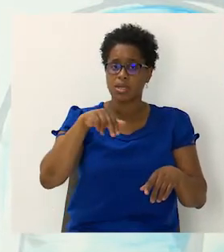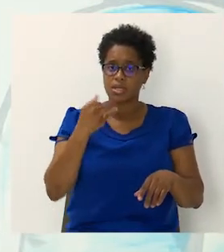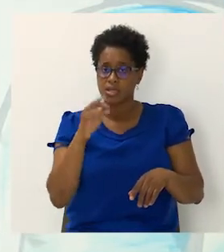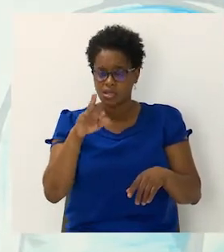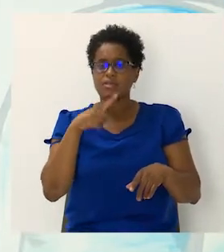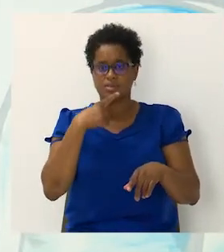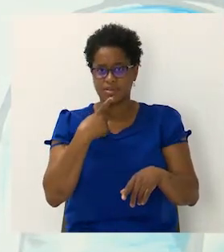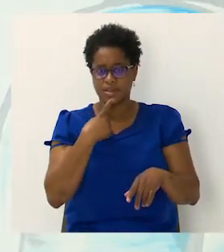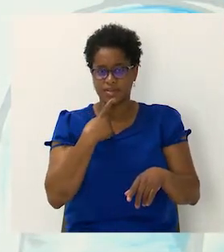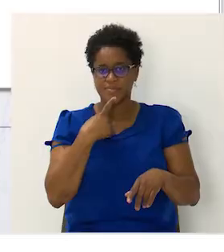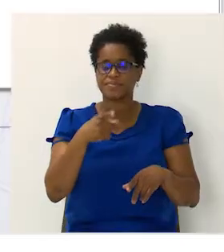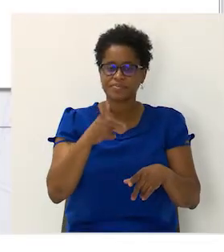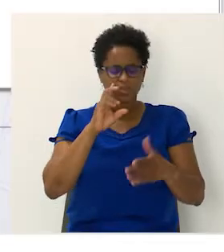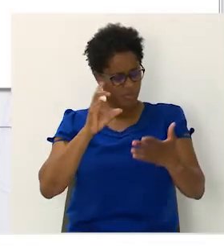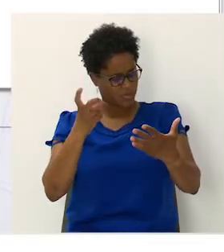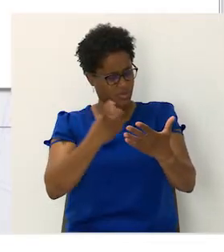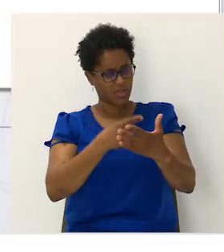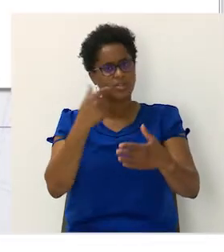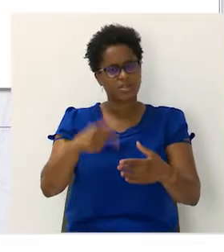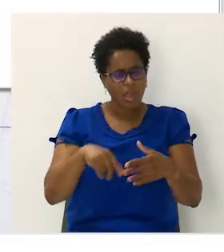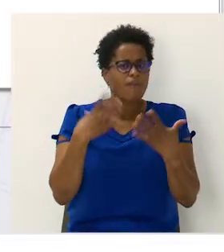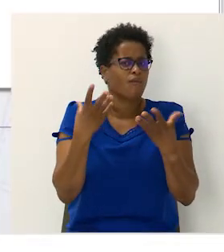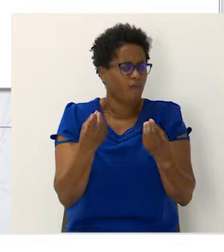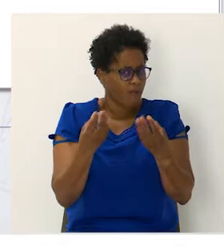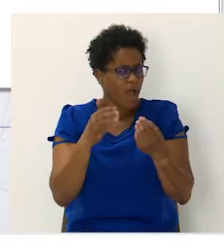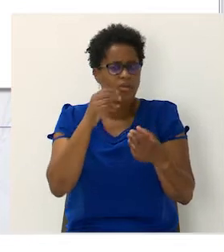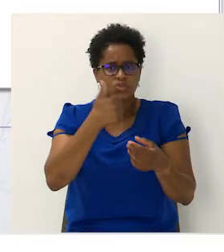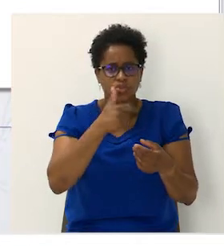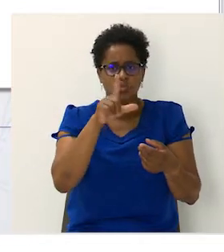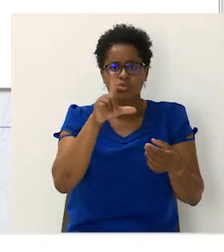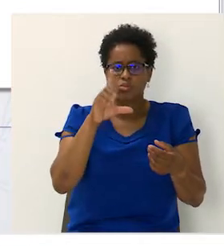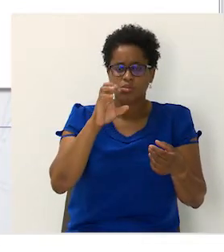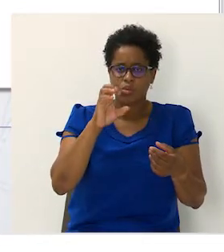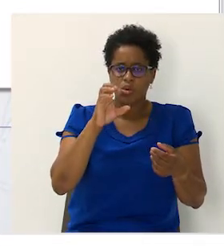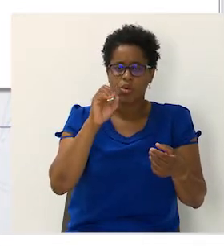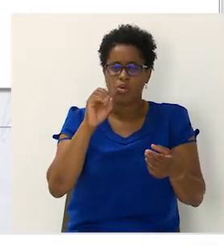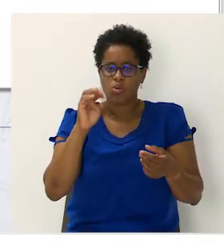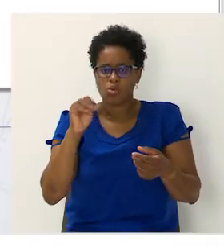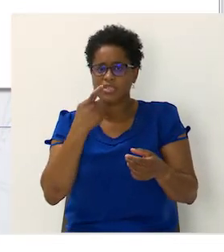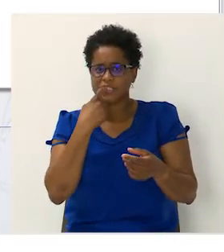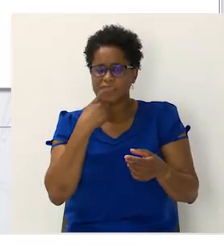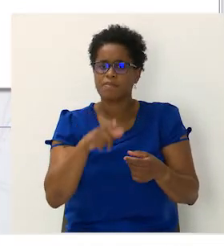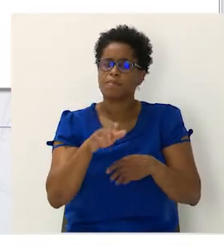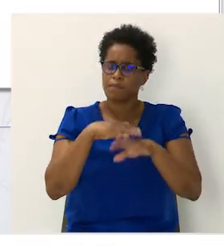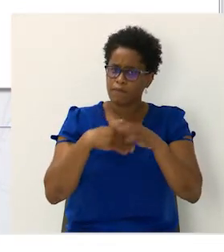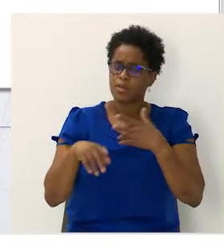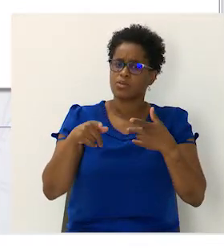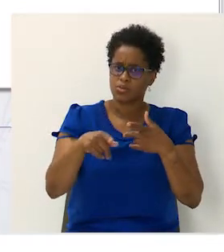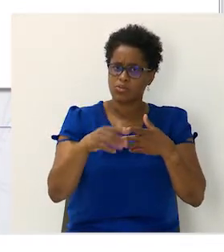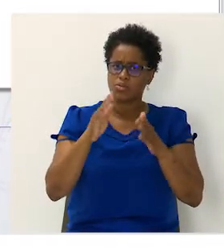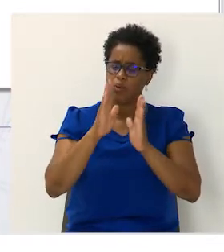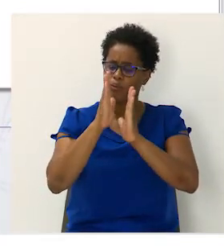Ok? Observem, temos vários blocos de pedras colocados